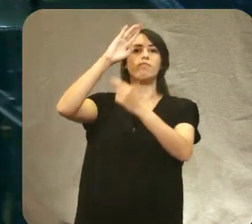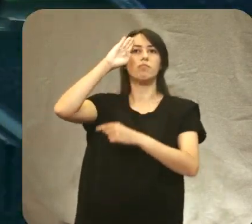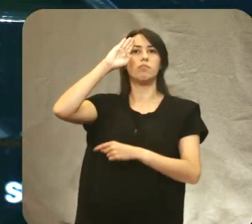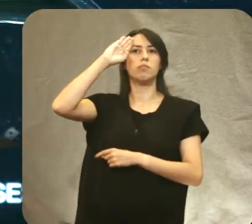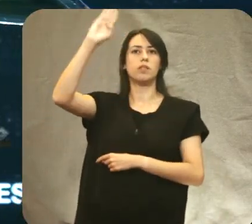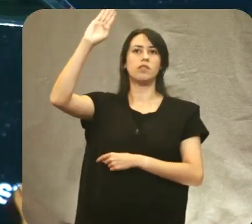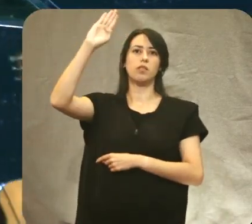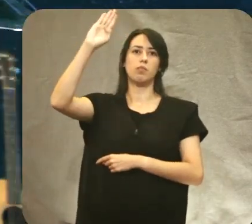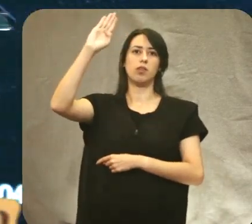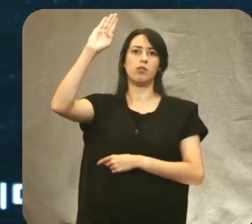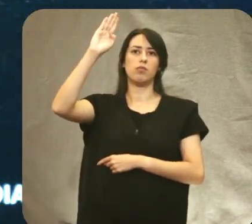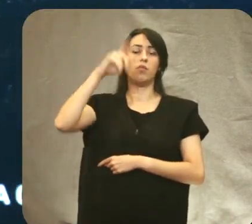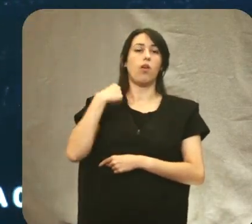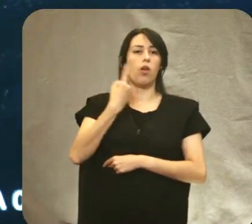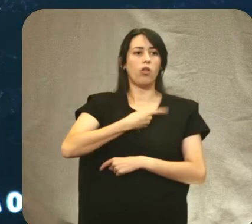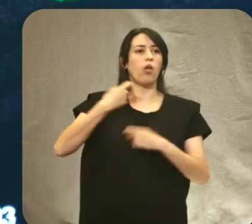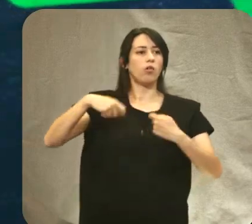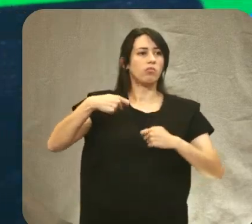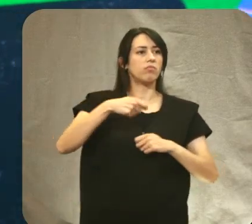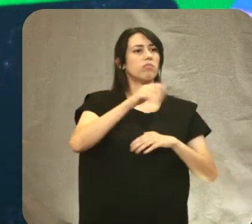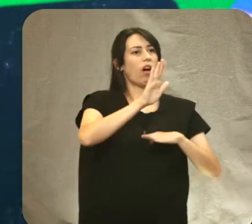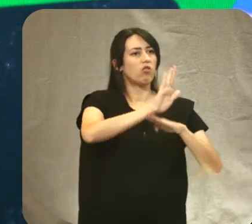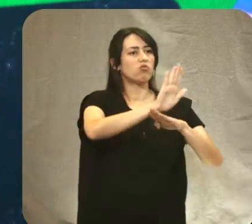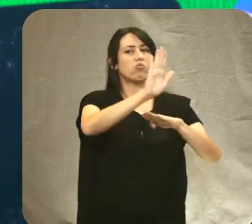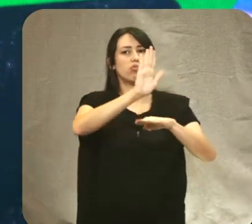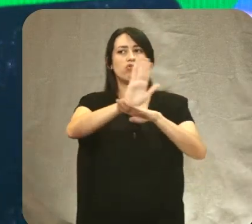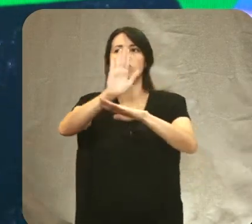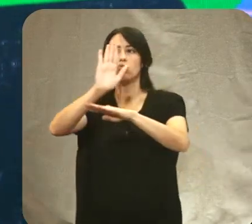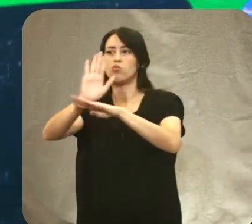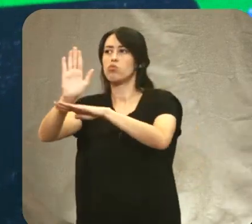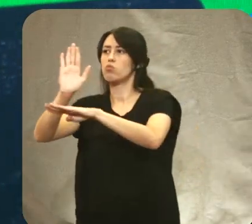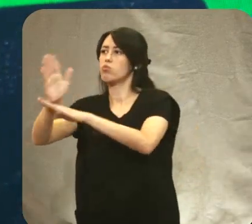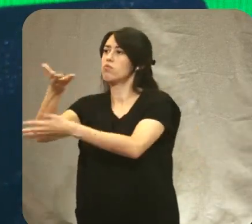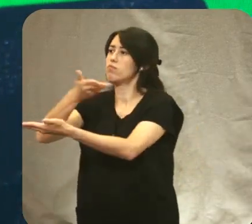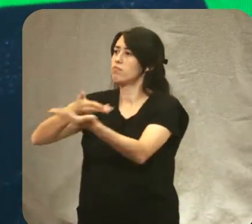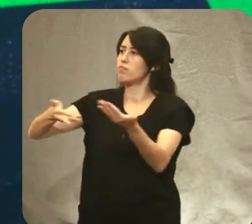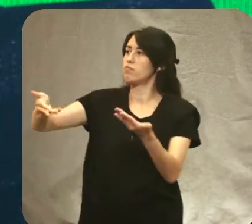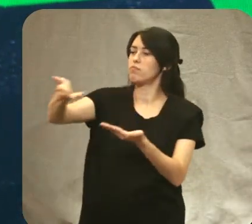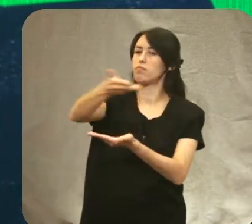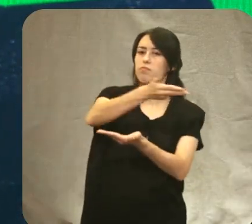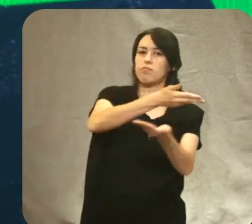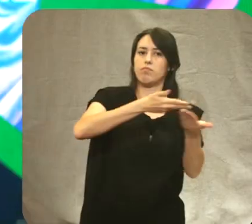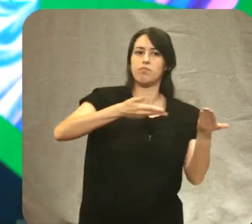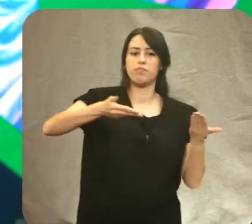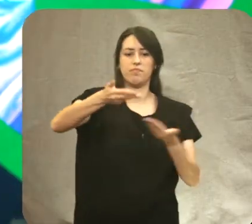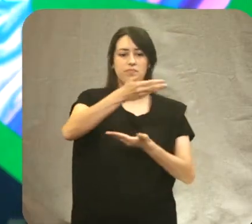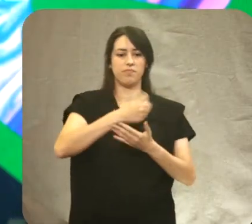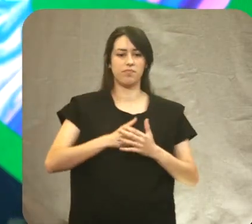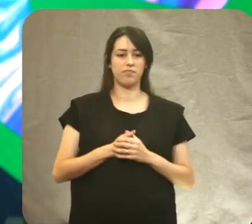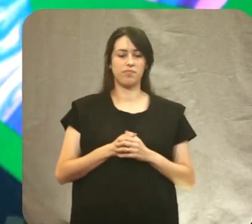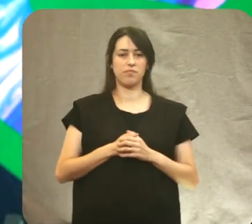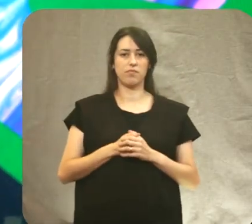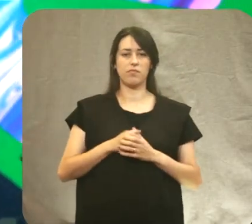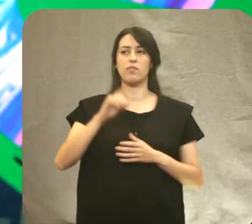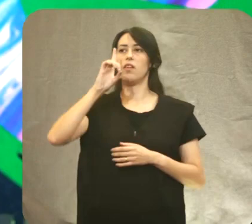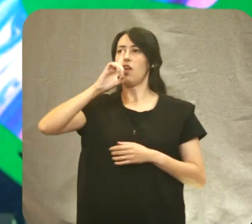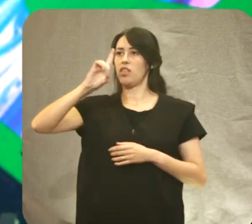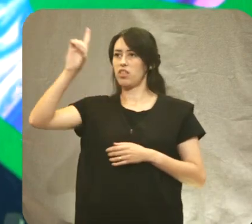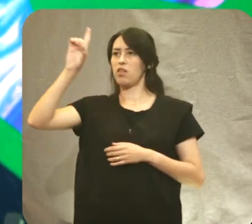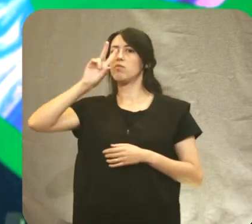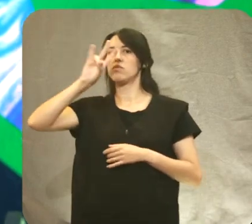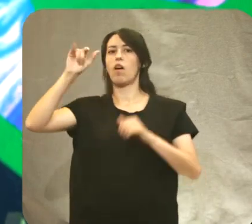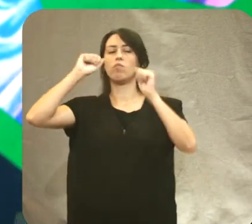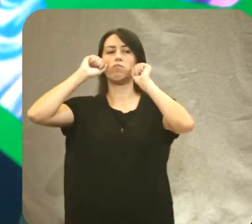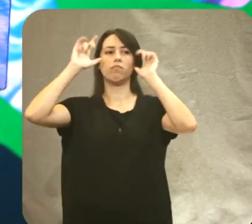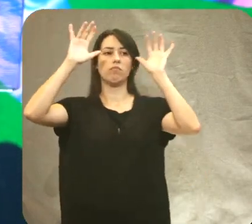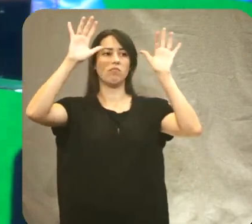E ajudamos uns aos outros a se desenvolver, a crescer. É nesse lugar que Deus libera a sua bênção.